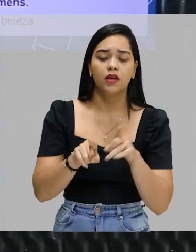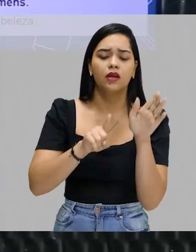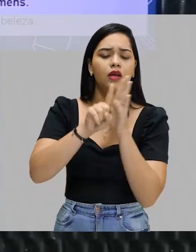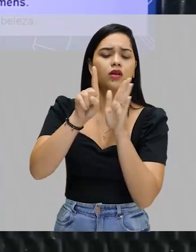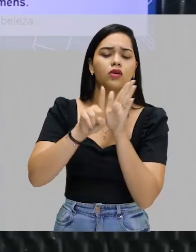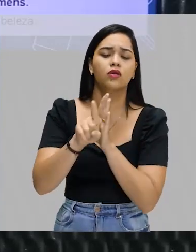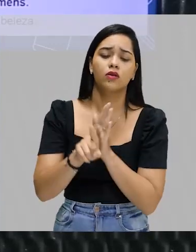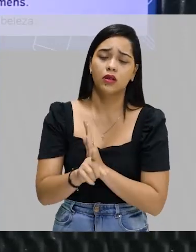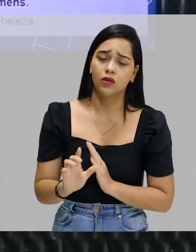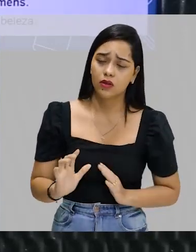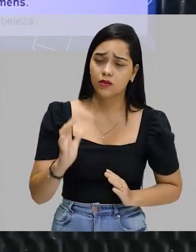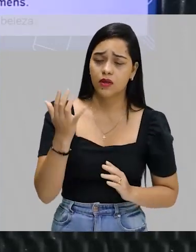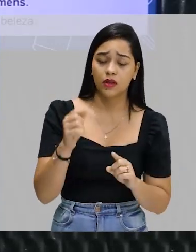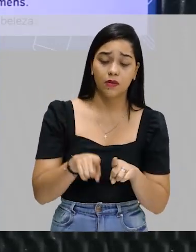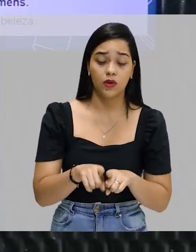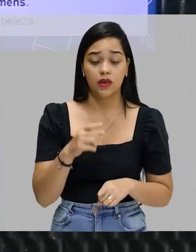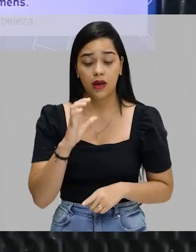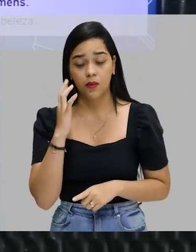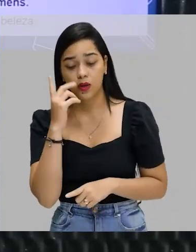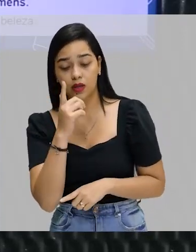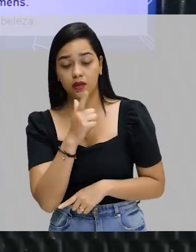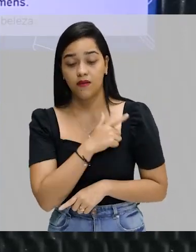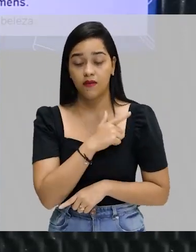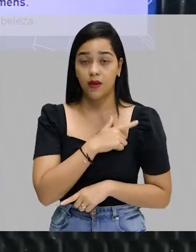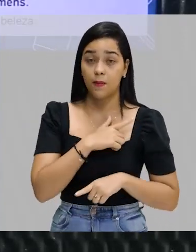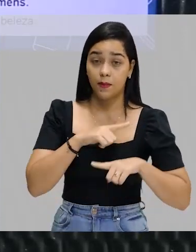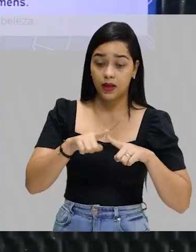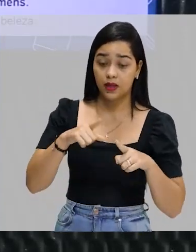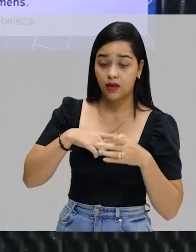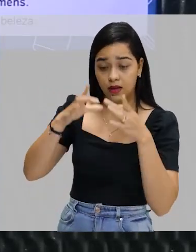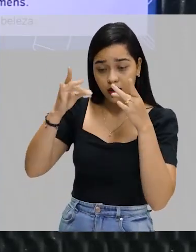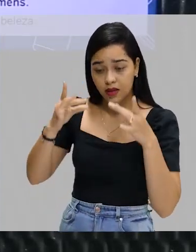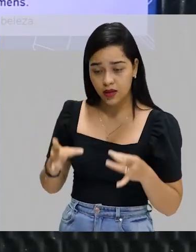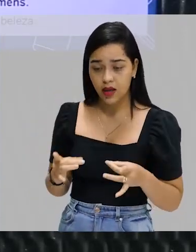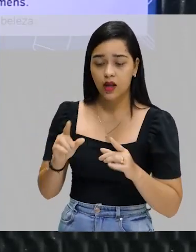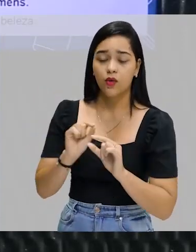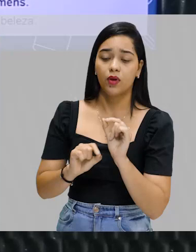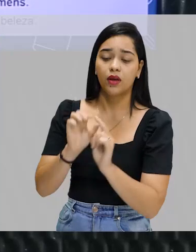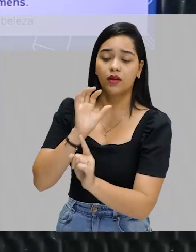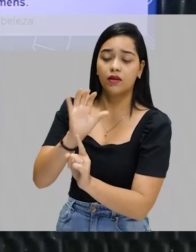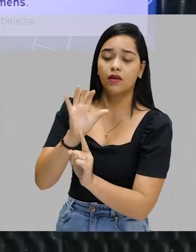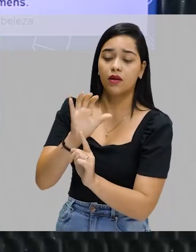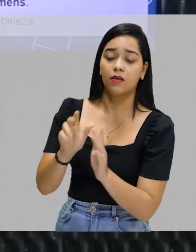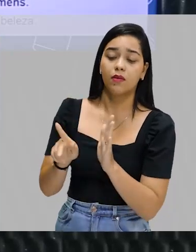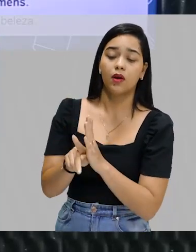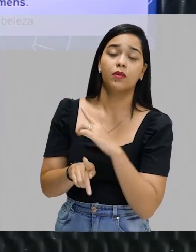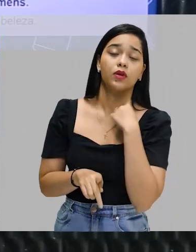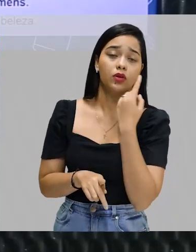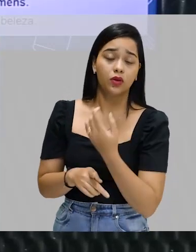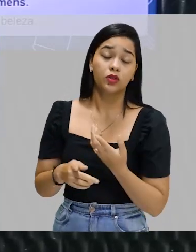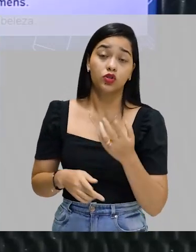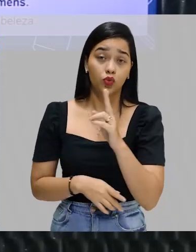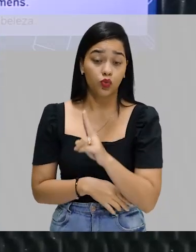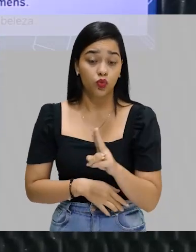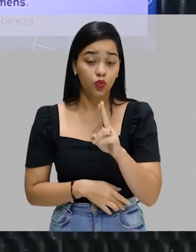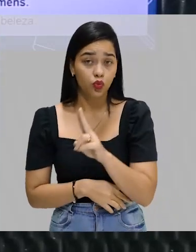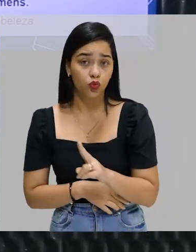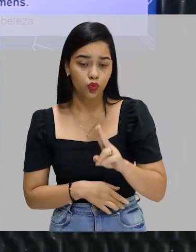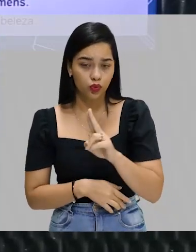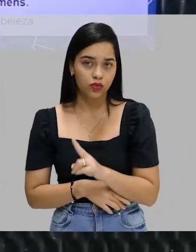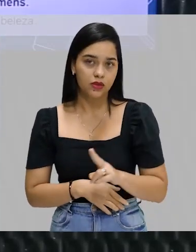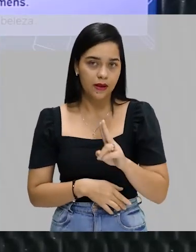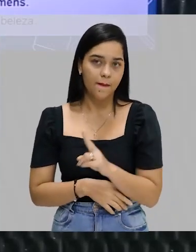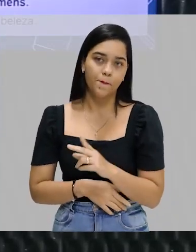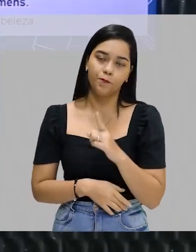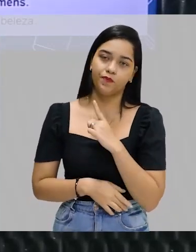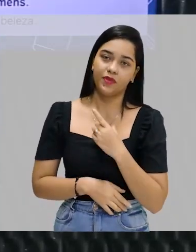sobre essa situação do que é belo ou feio. Só tem um detalhe, isso interfere diretamente naquilo que a gente usa, naquilo que a gente consome, naquilo